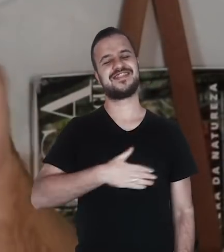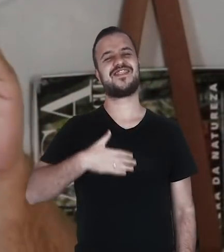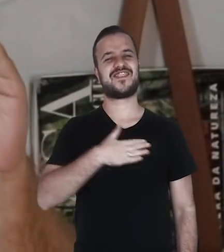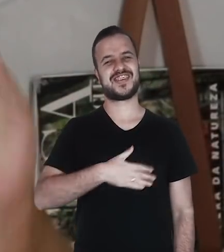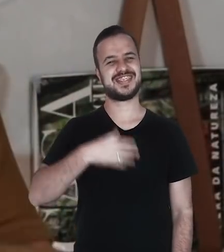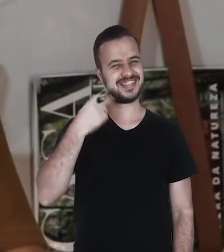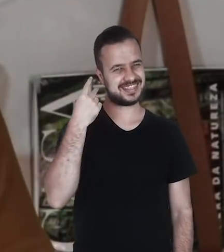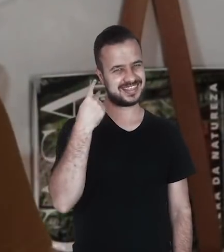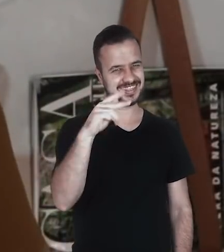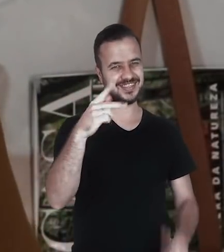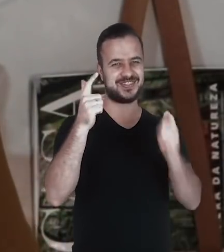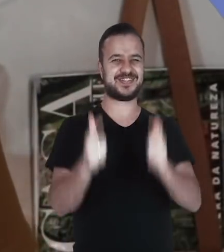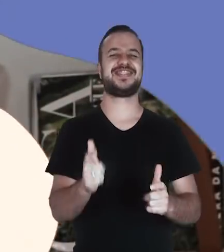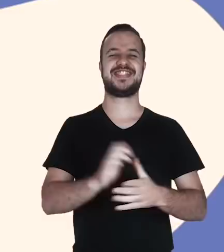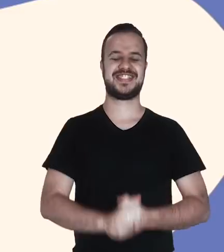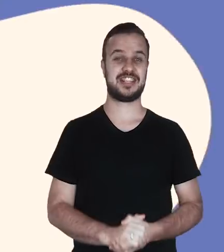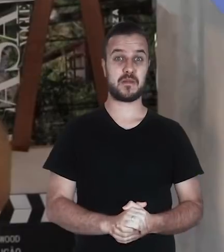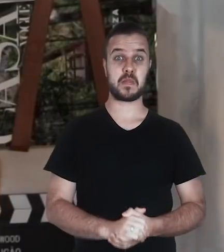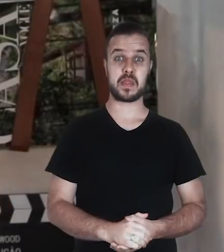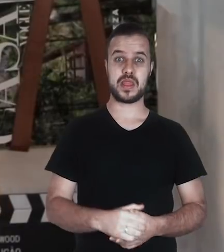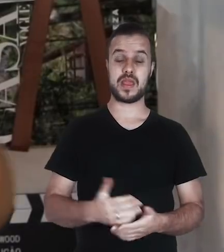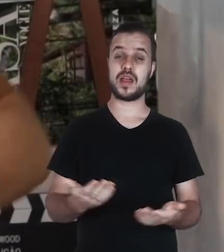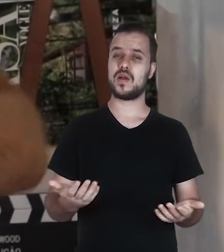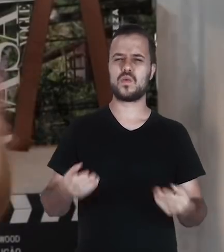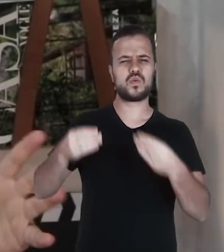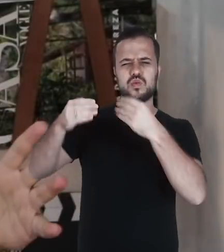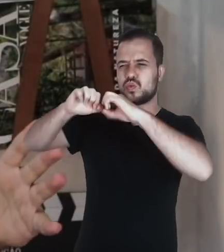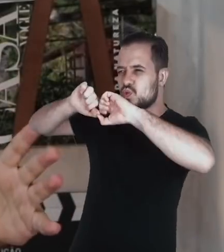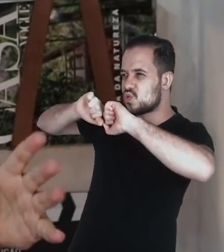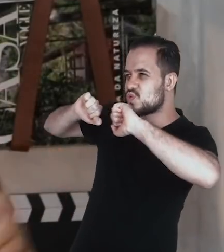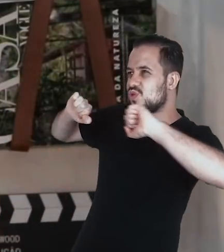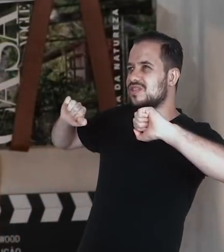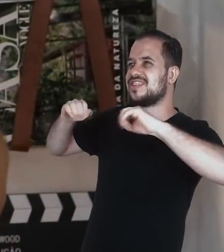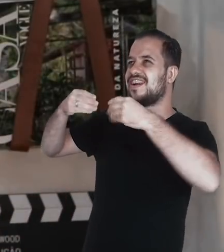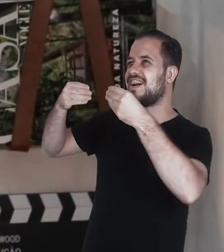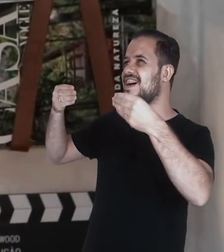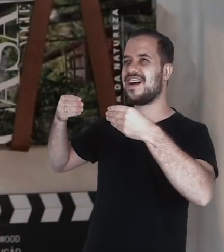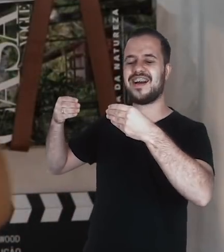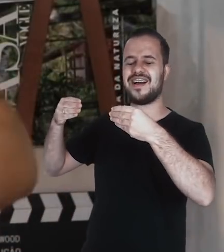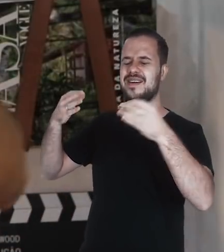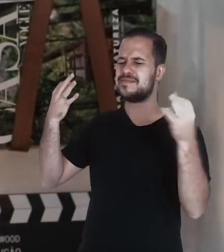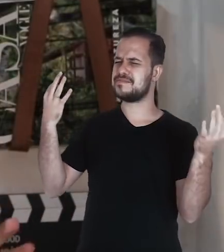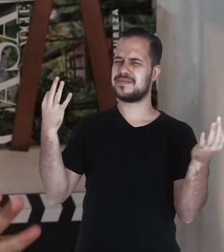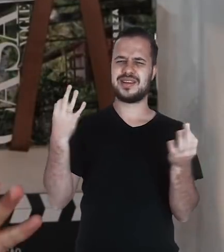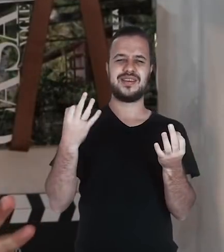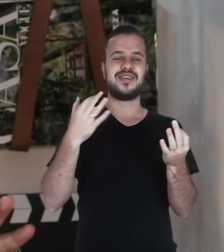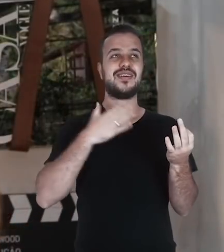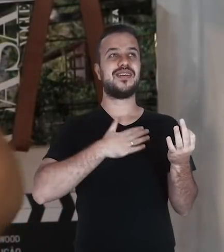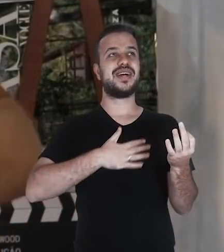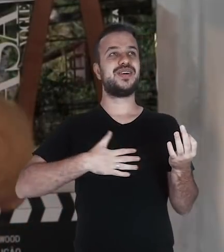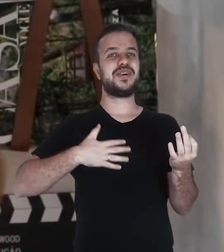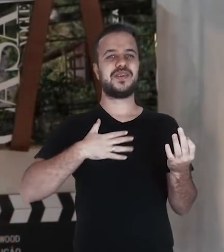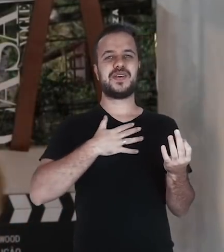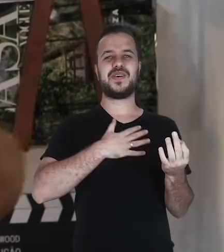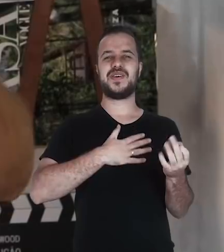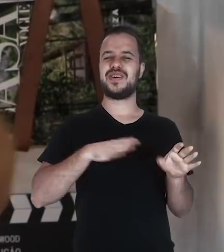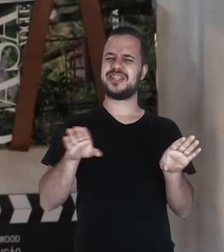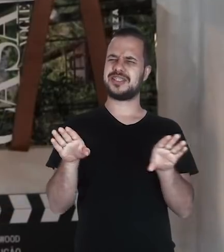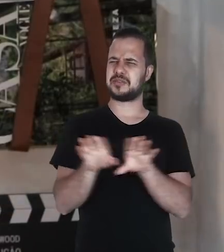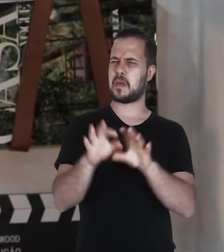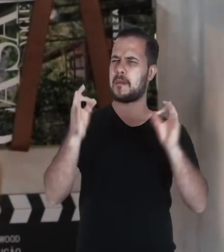que vai se encaixar certinho no seu ambiente. Cortinas são ótimas opções para deixar o seu ambiente mais relaxante e para dar